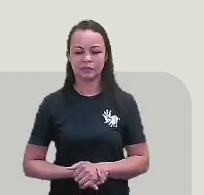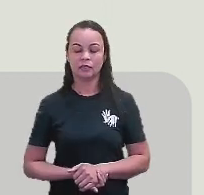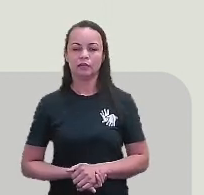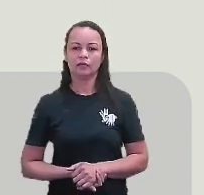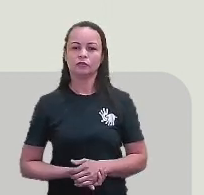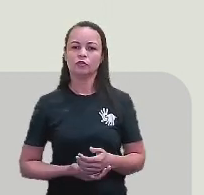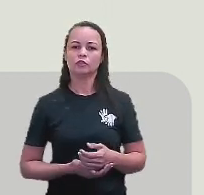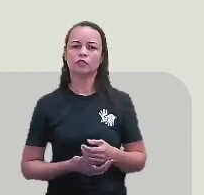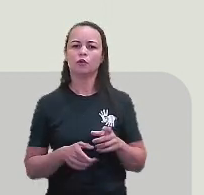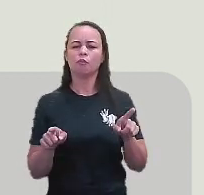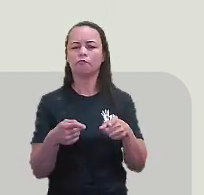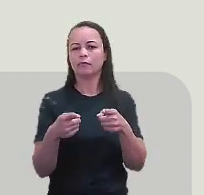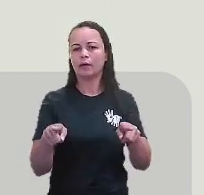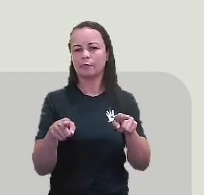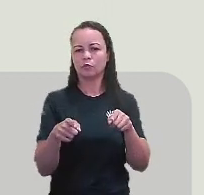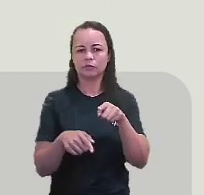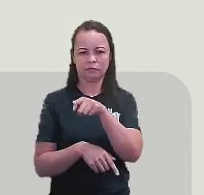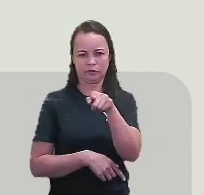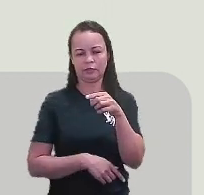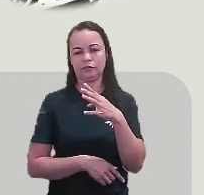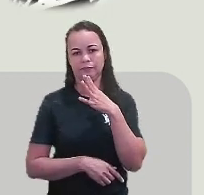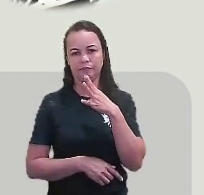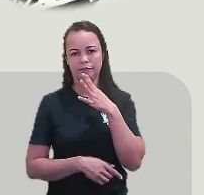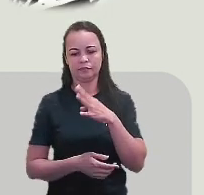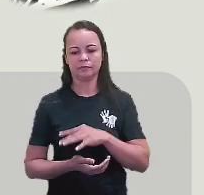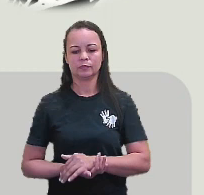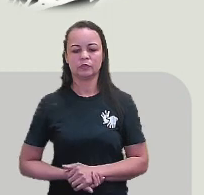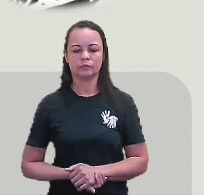música que eu acho que vocês todos conhecem.